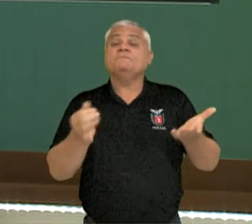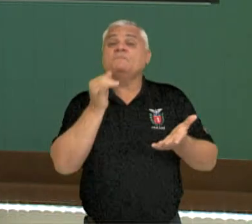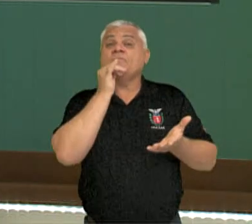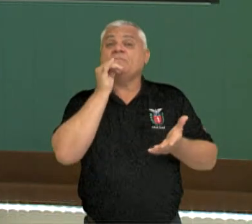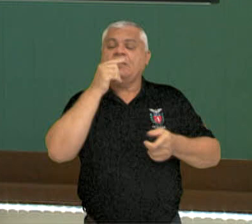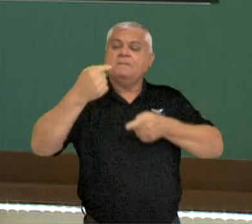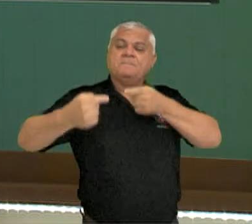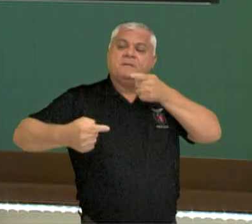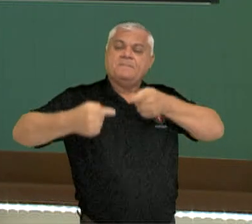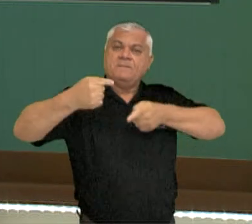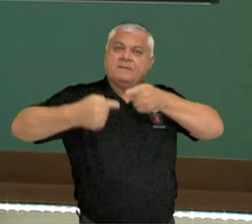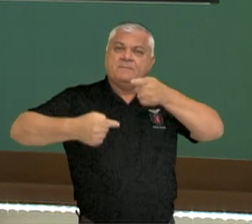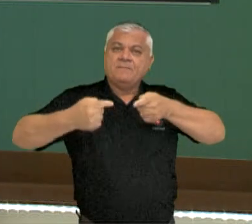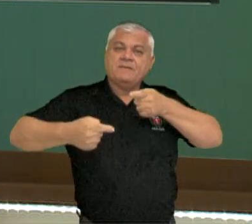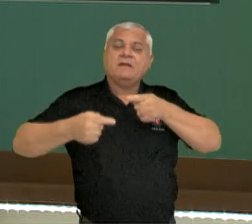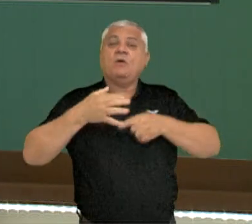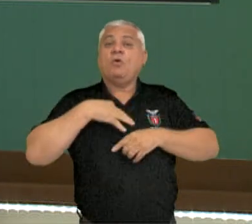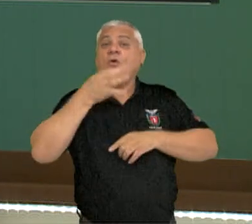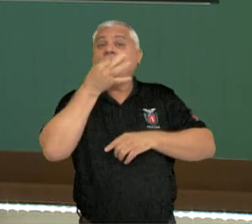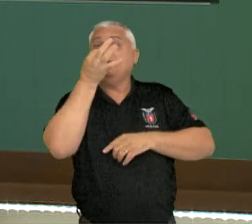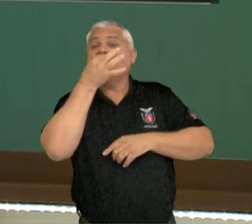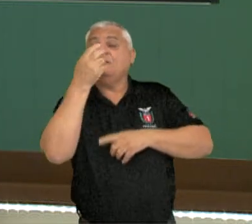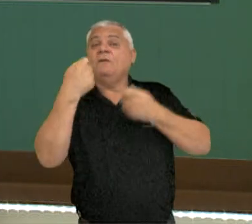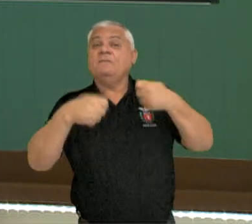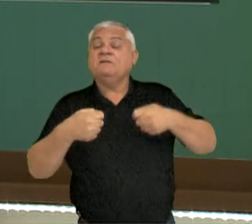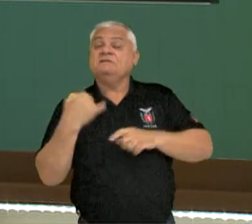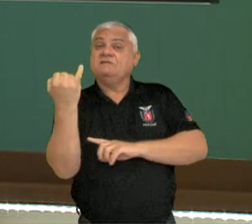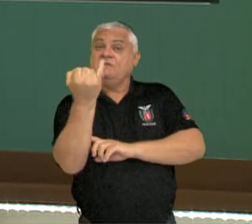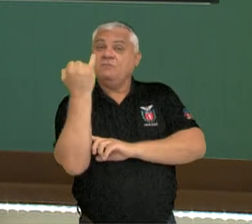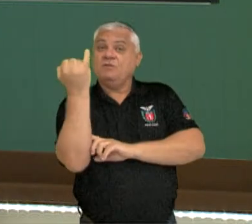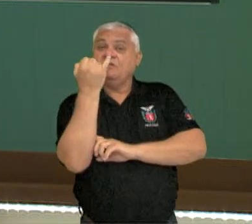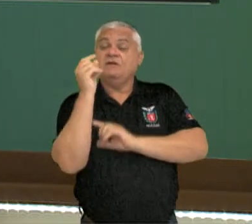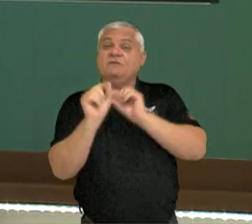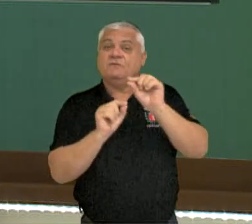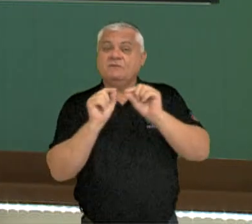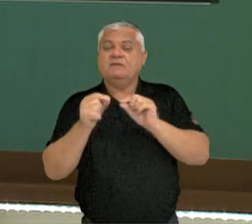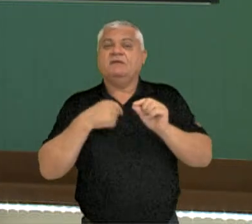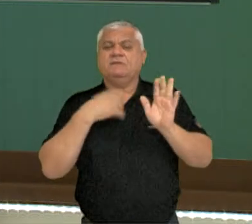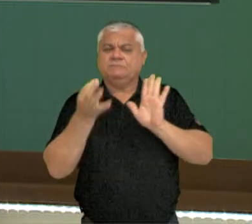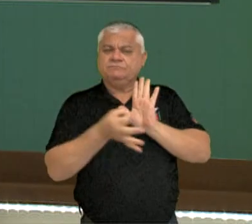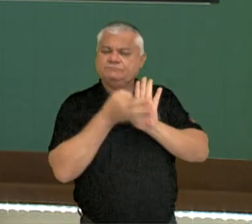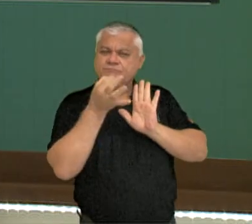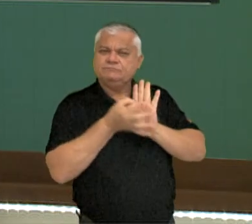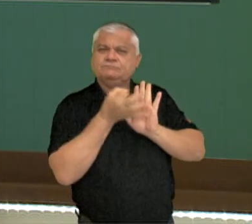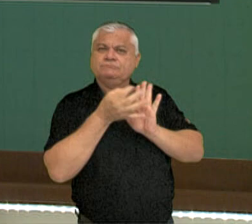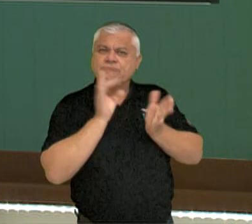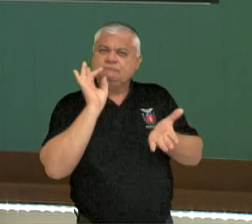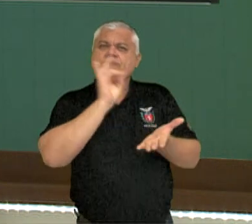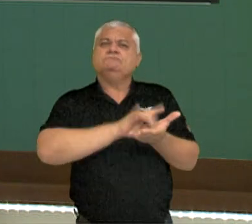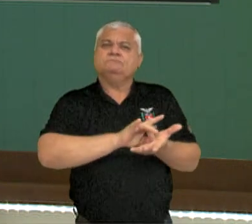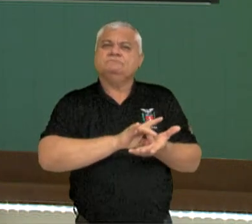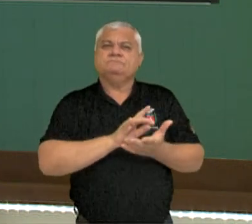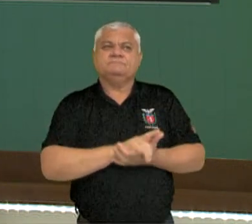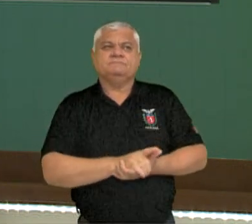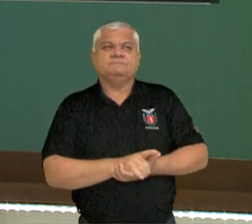seja, rebater uma opinião, é importante que tenhamos argumentos válidos para